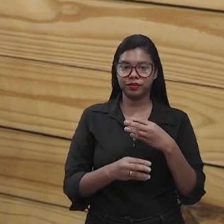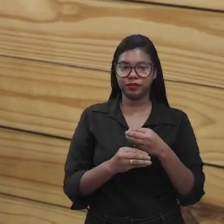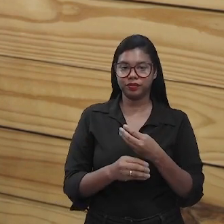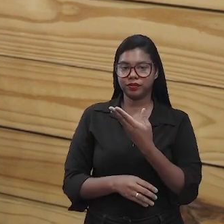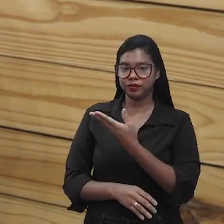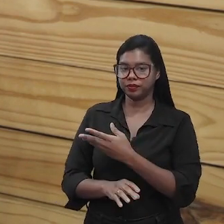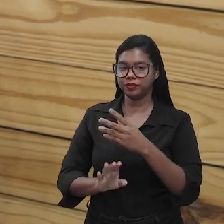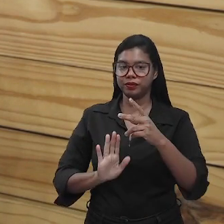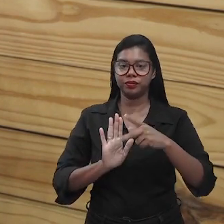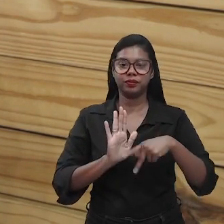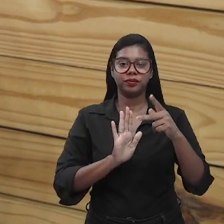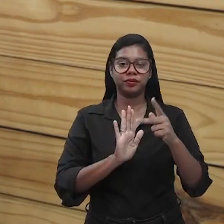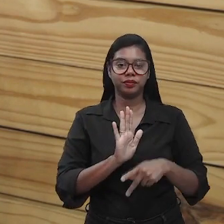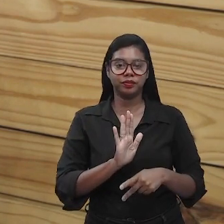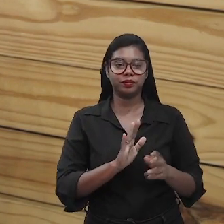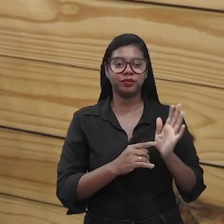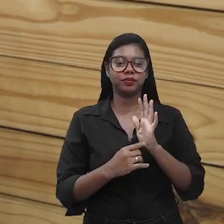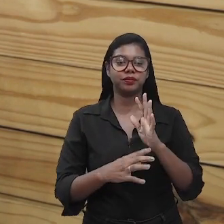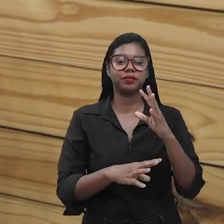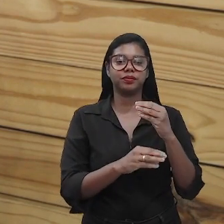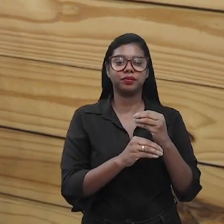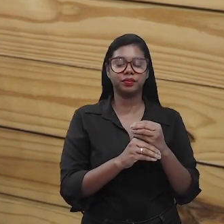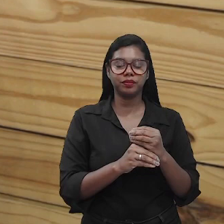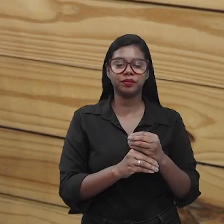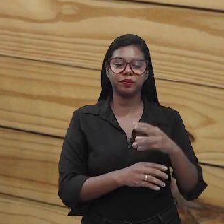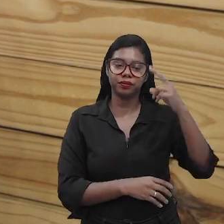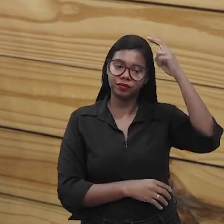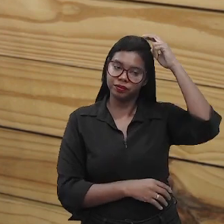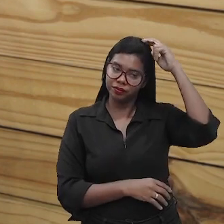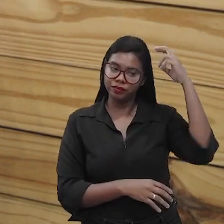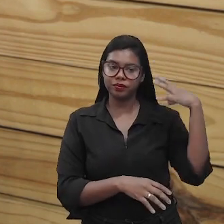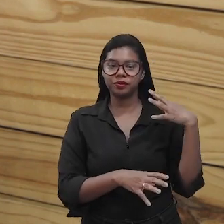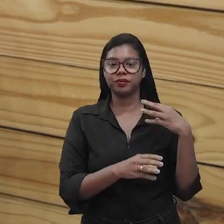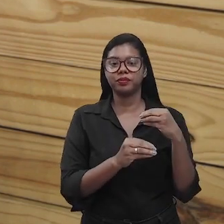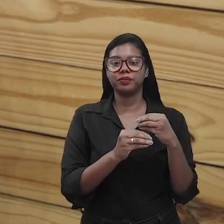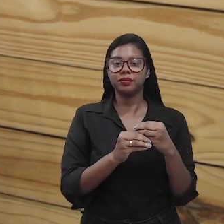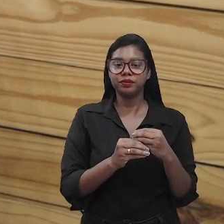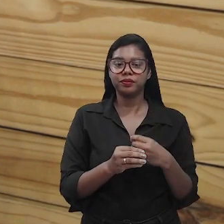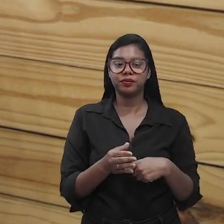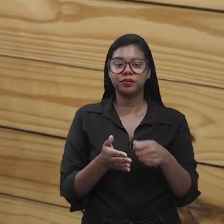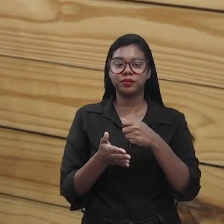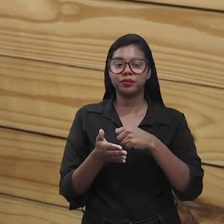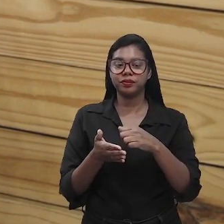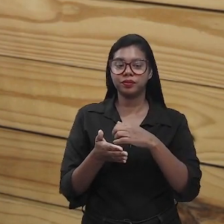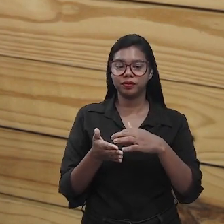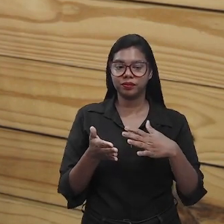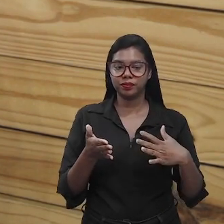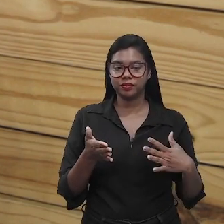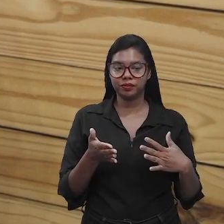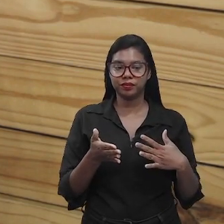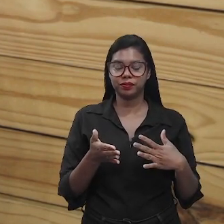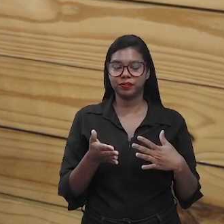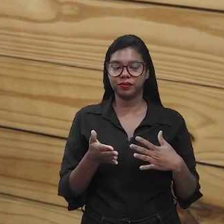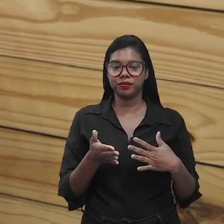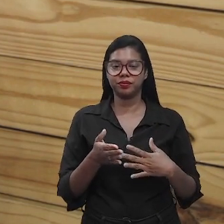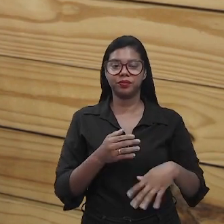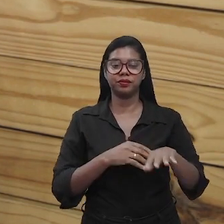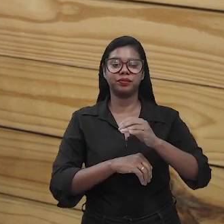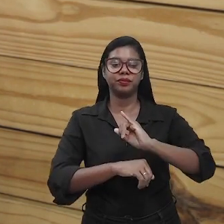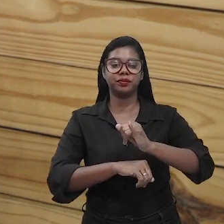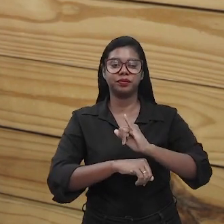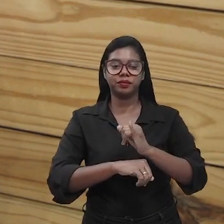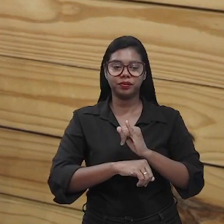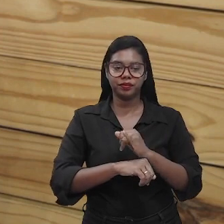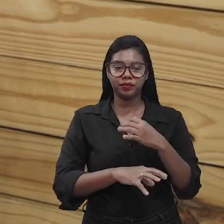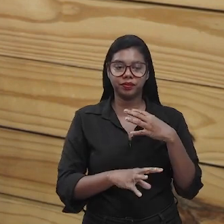aprovado pelo Concultura. Eu me comprometi a escrever um diário de escrita online, ou seja, que pudesse